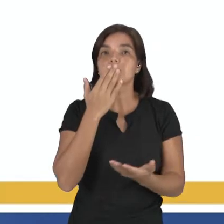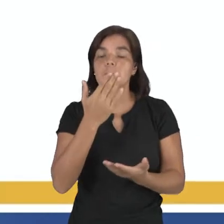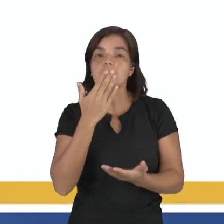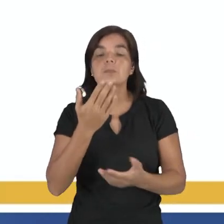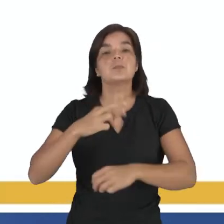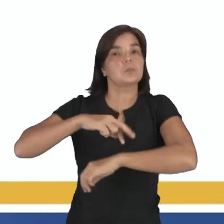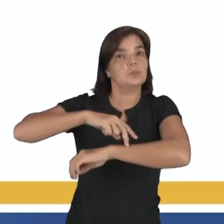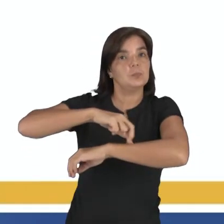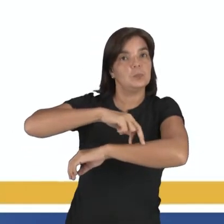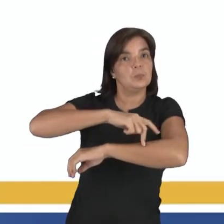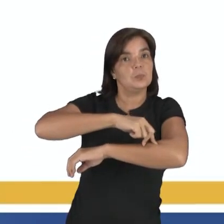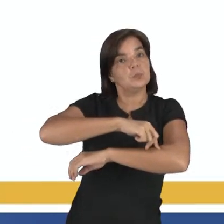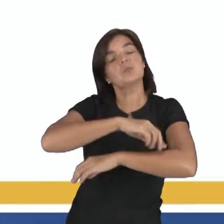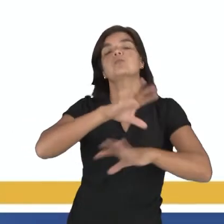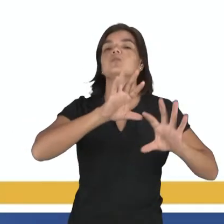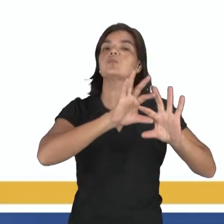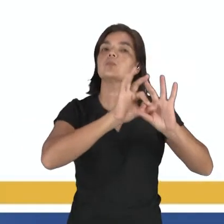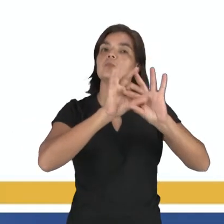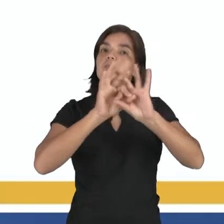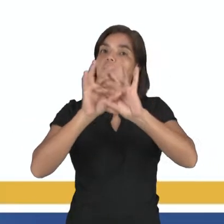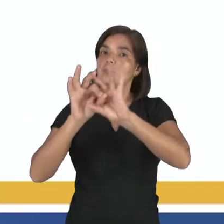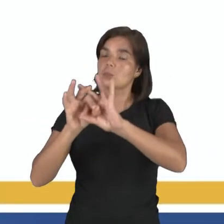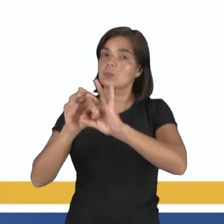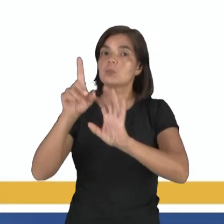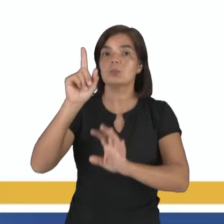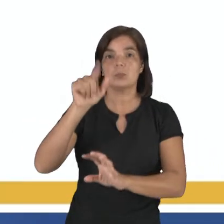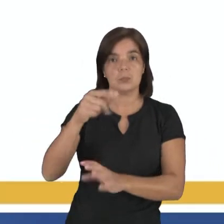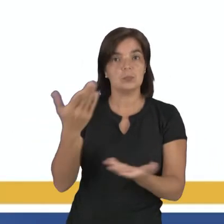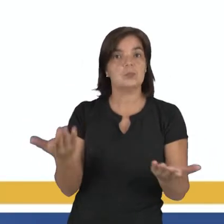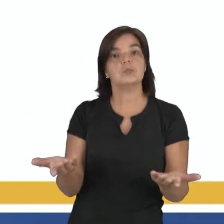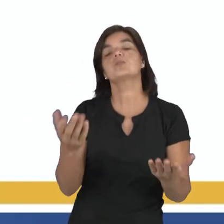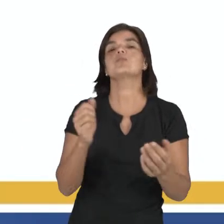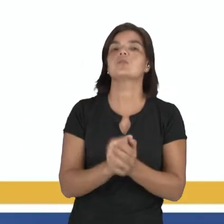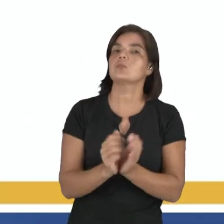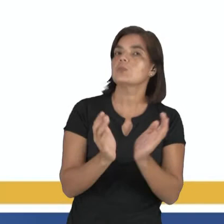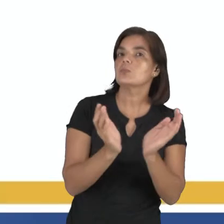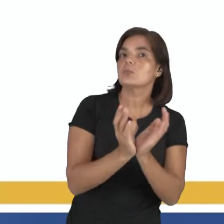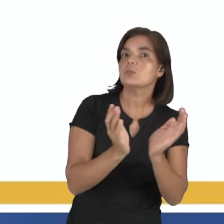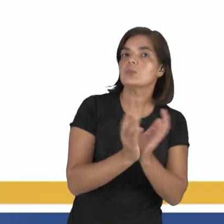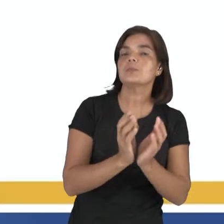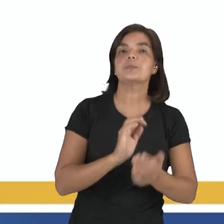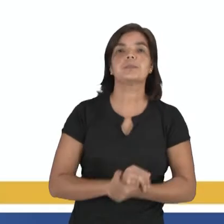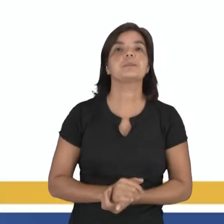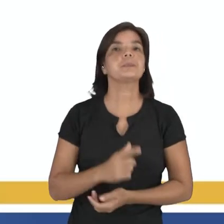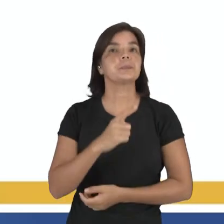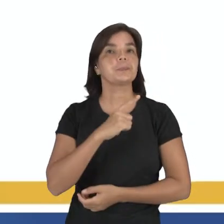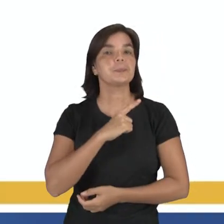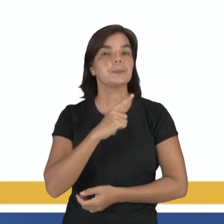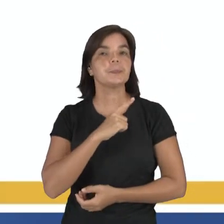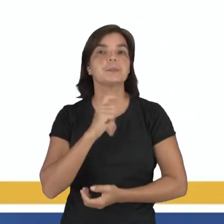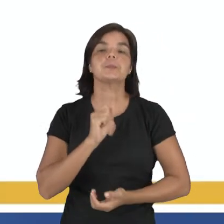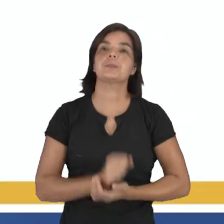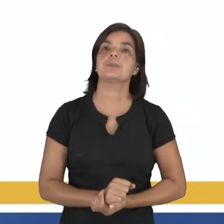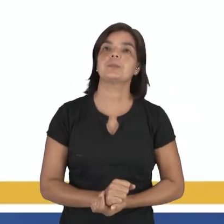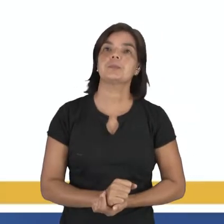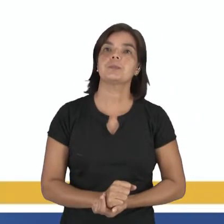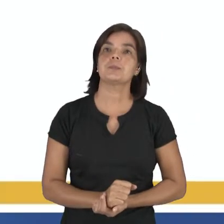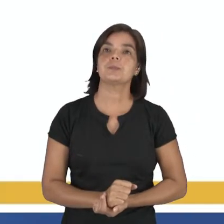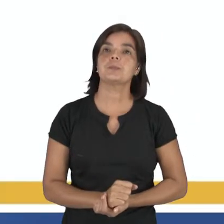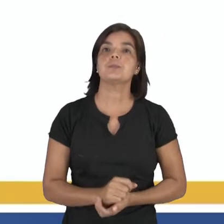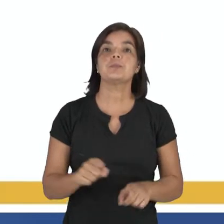de ginástica, como a ginástica artística, ela é uma ginástica coletiva. E aí também a gente tem a